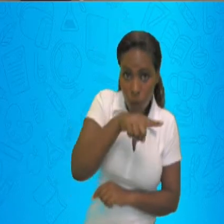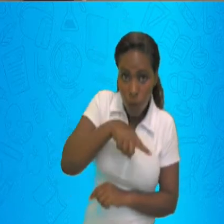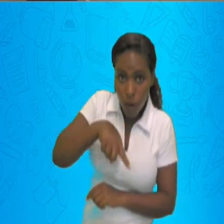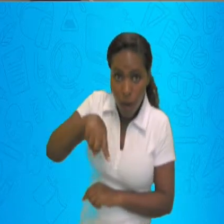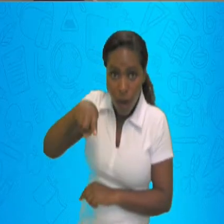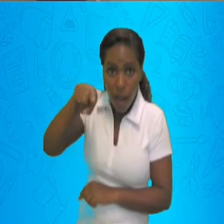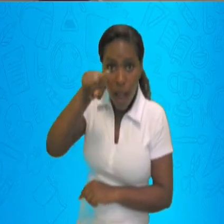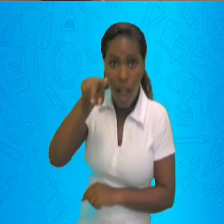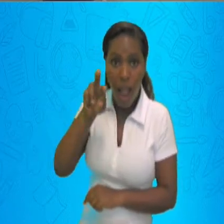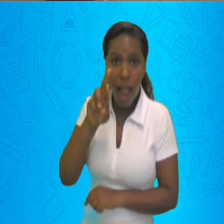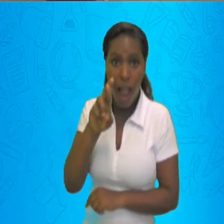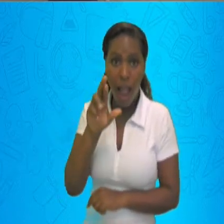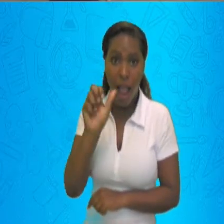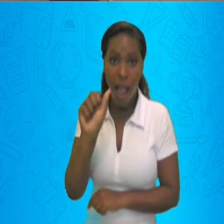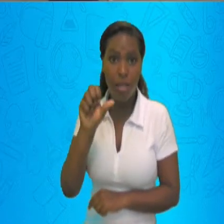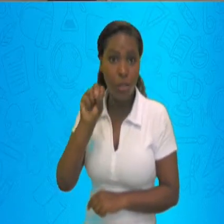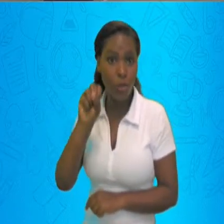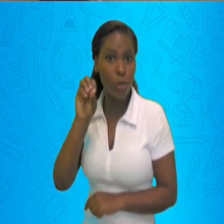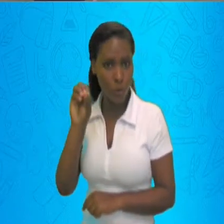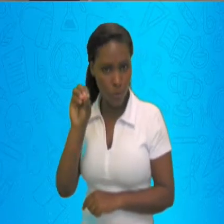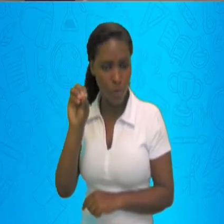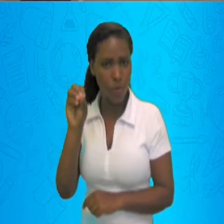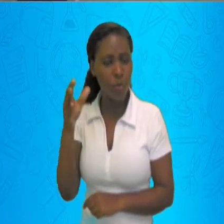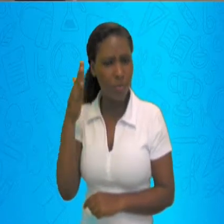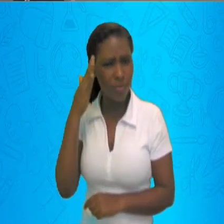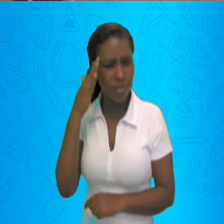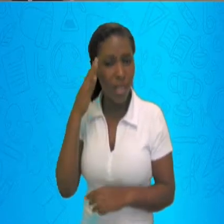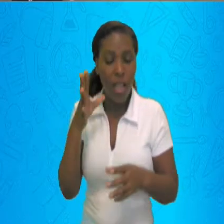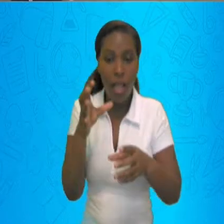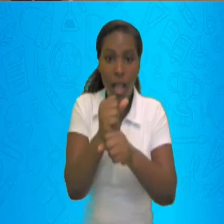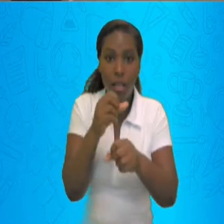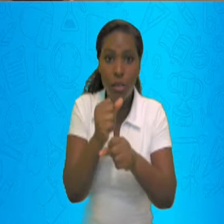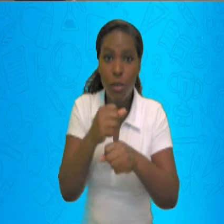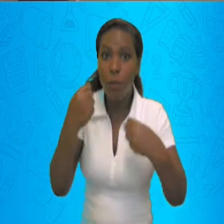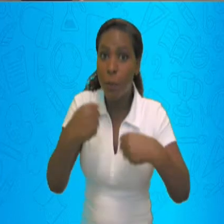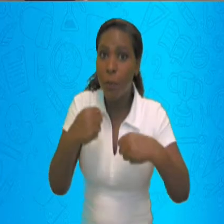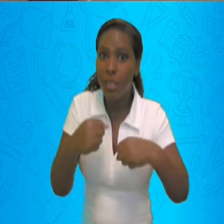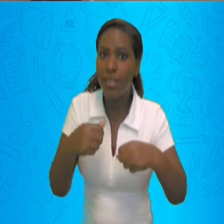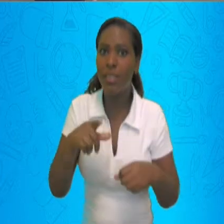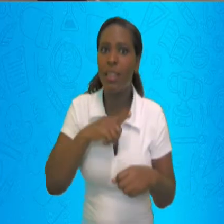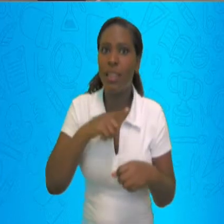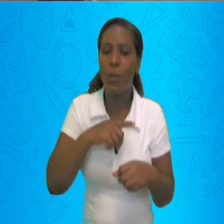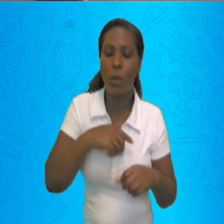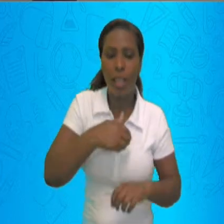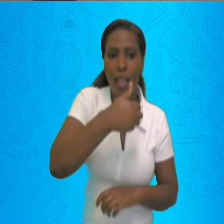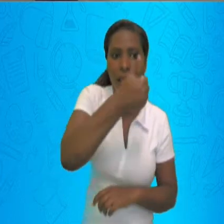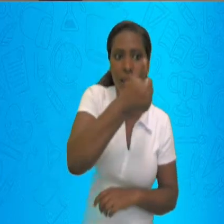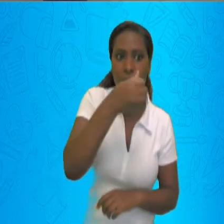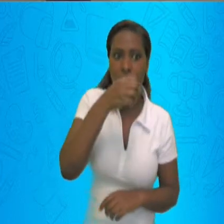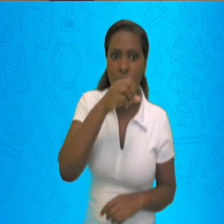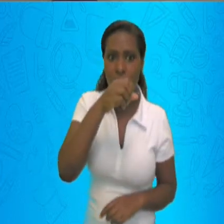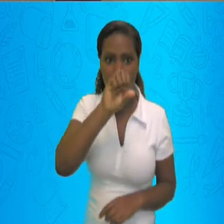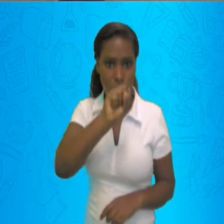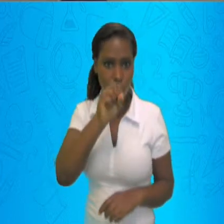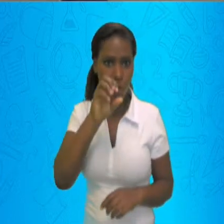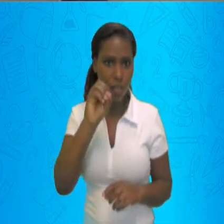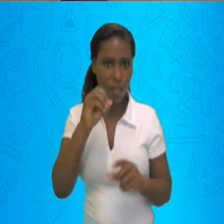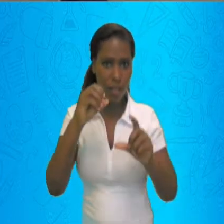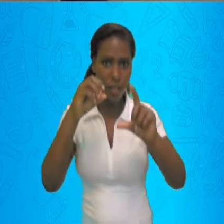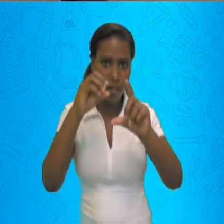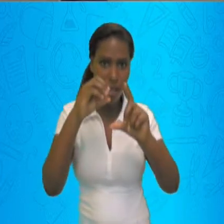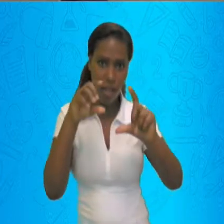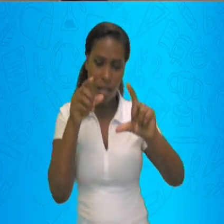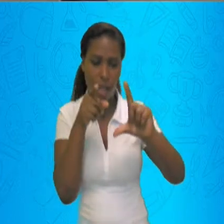das medidas dos ângulos tem que dar 180 graus, porque é um ângulo raso, né? Então, eu vou fazer